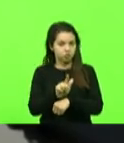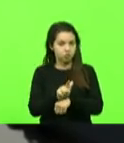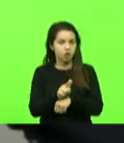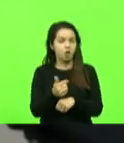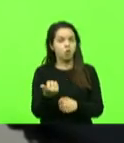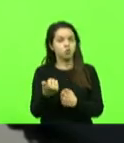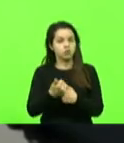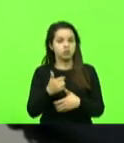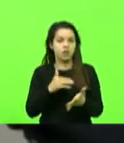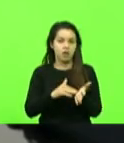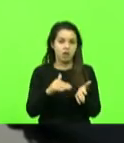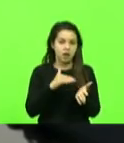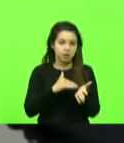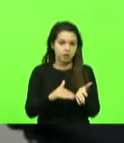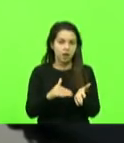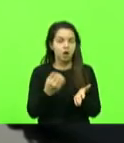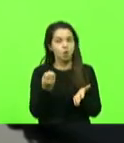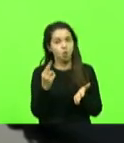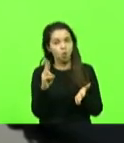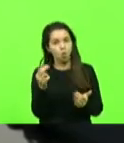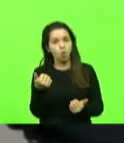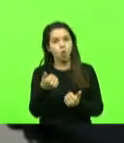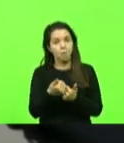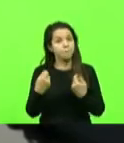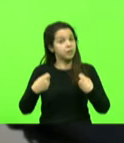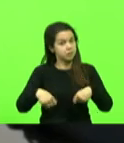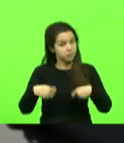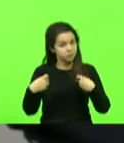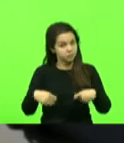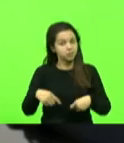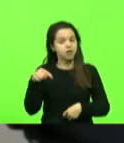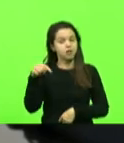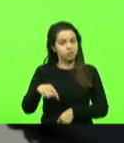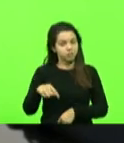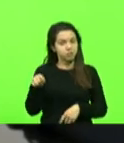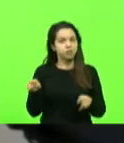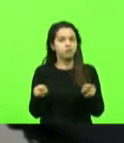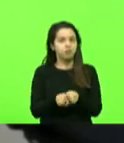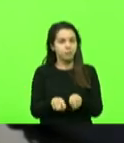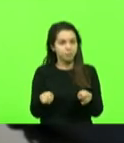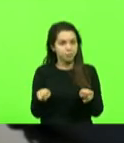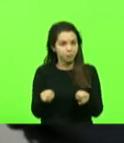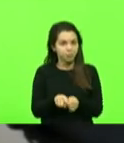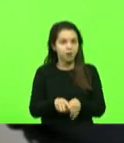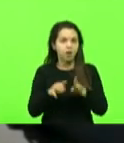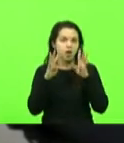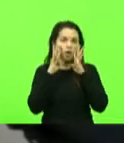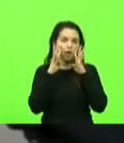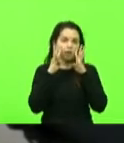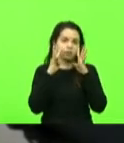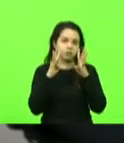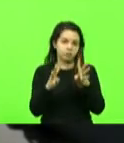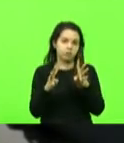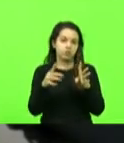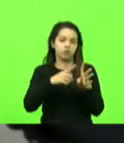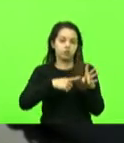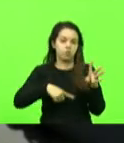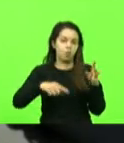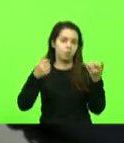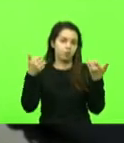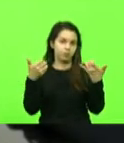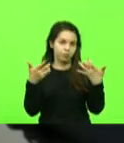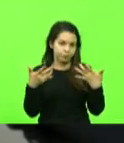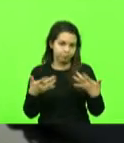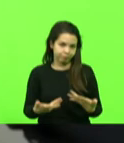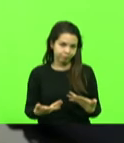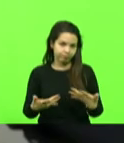de secretário adjunto, né, precisariam estar aqui conosco também para poder ouvir aí as manifestações. Então, é